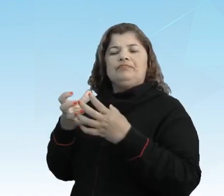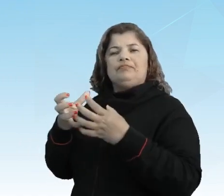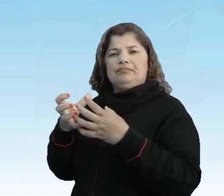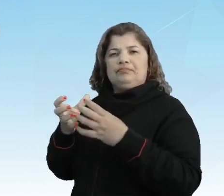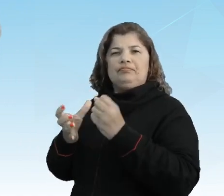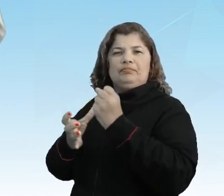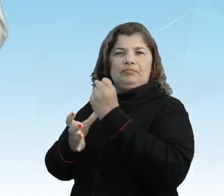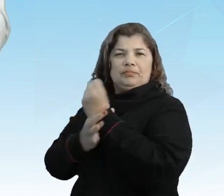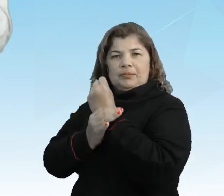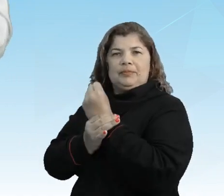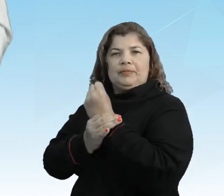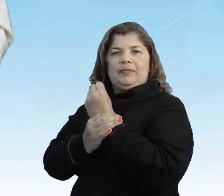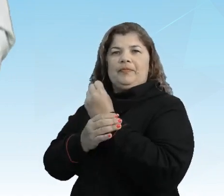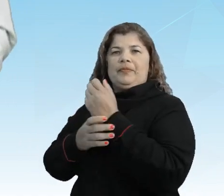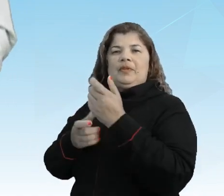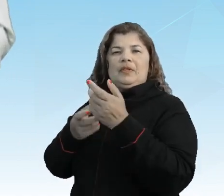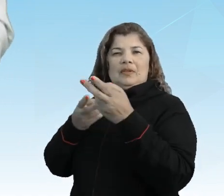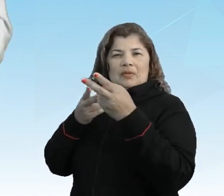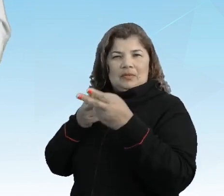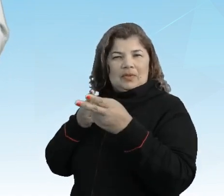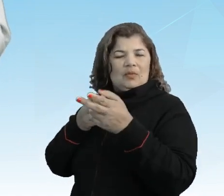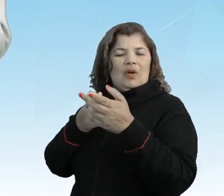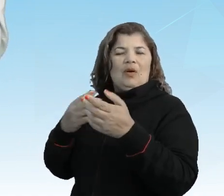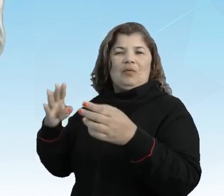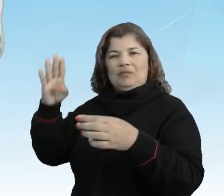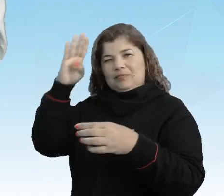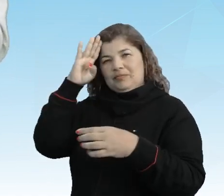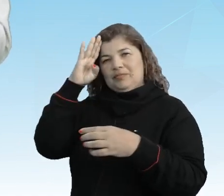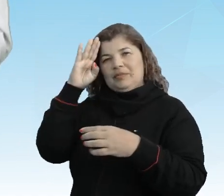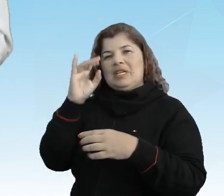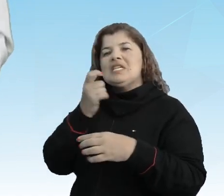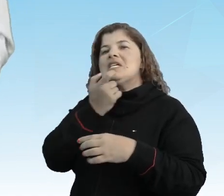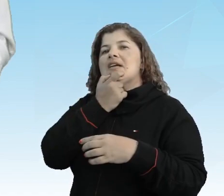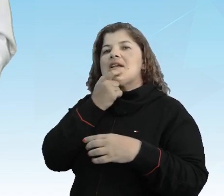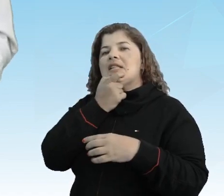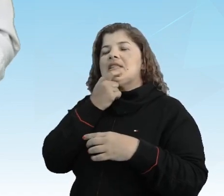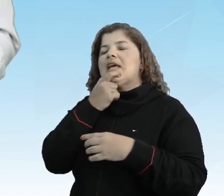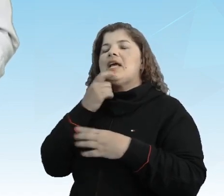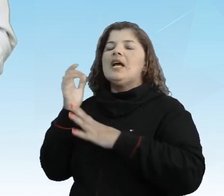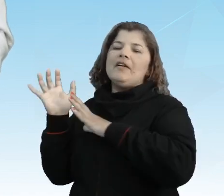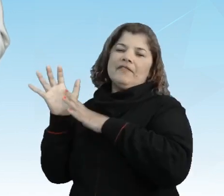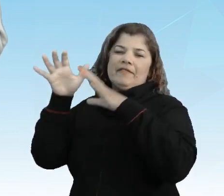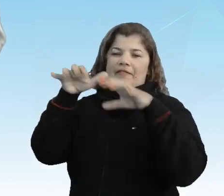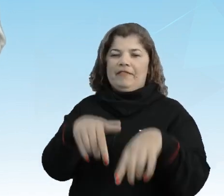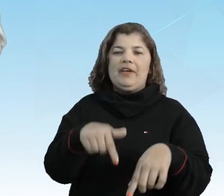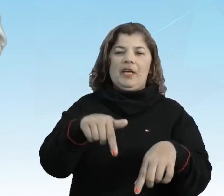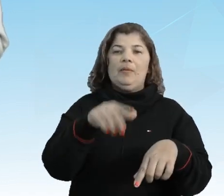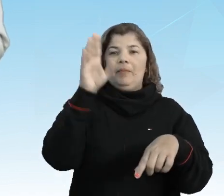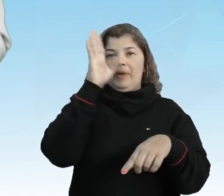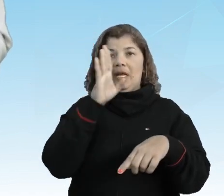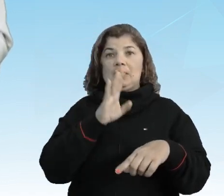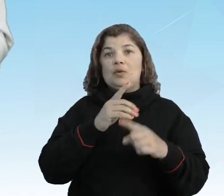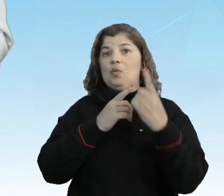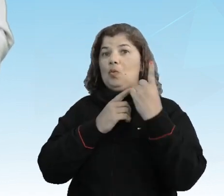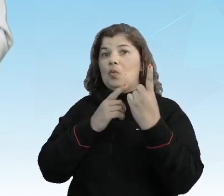pela esquadra da Inglaterra, e veio para o Brasil. Foi o único